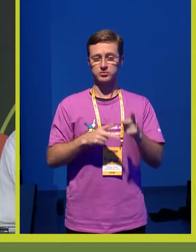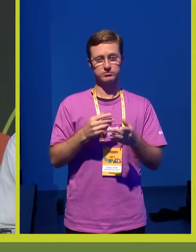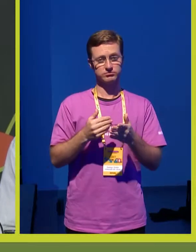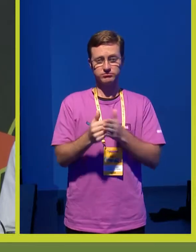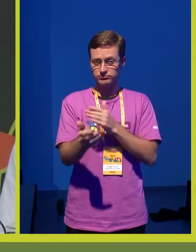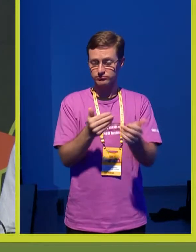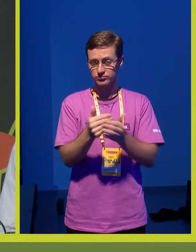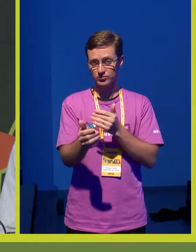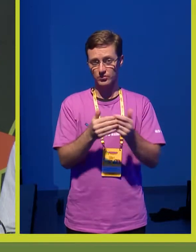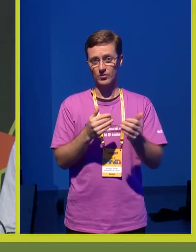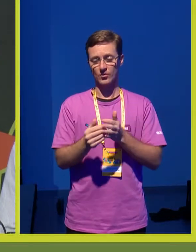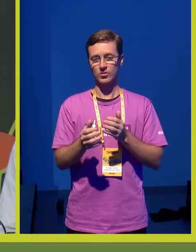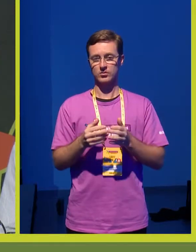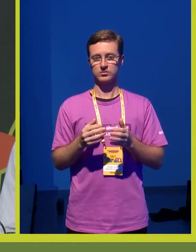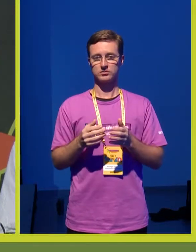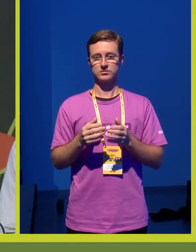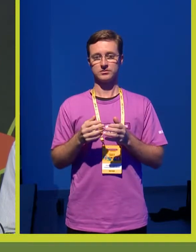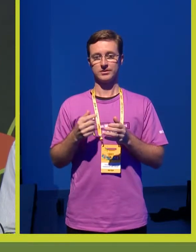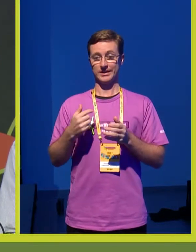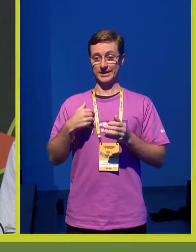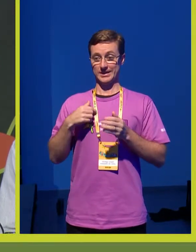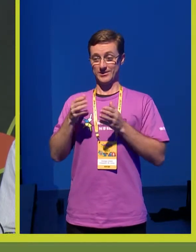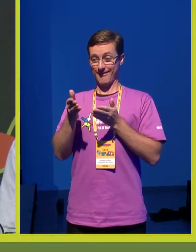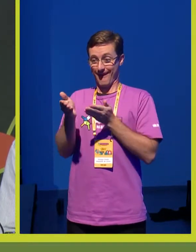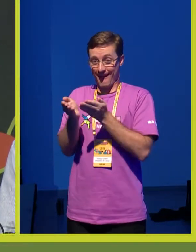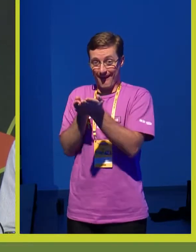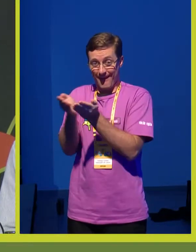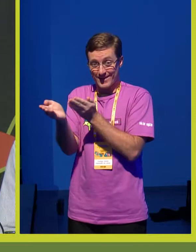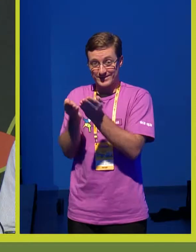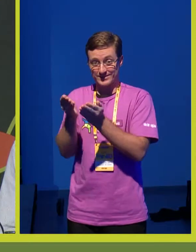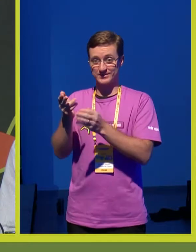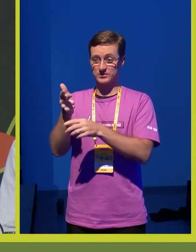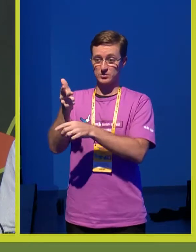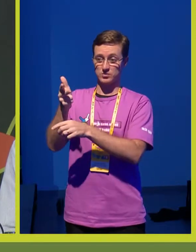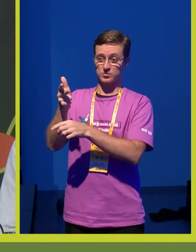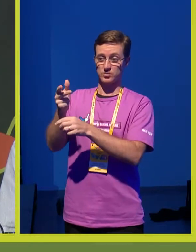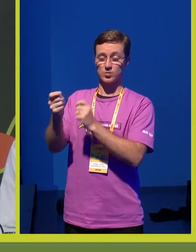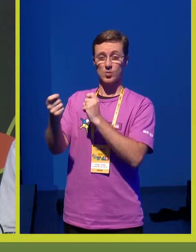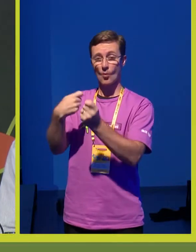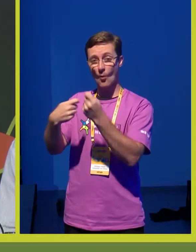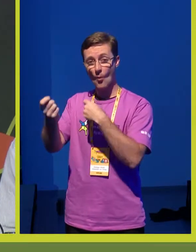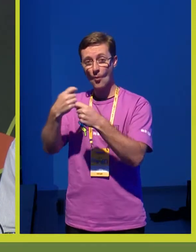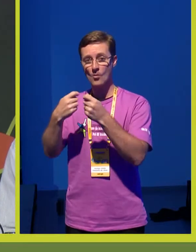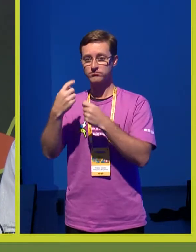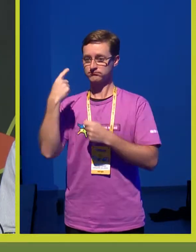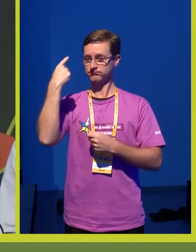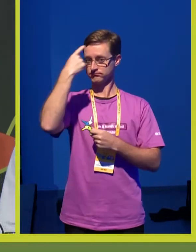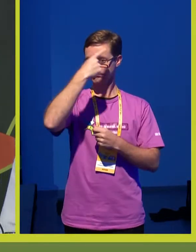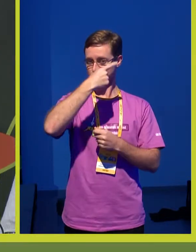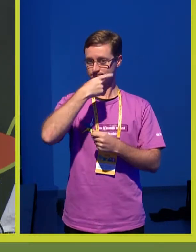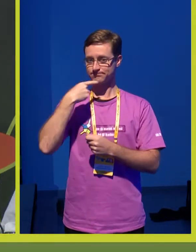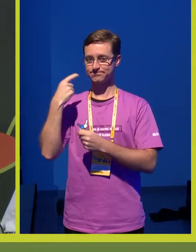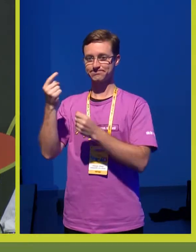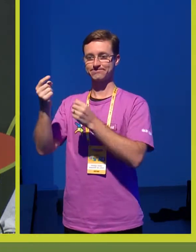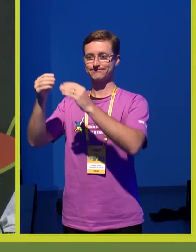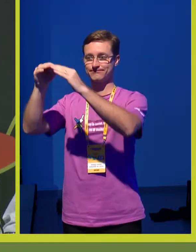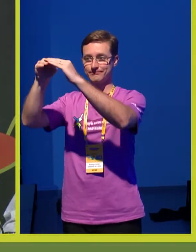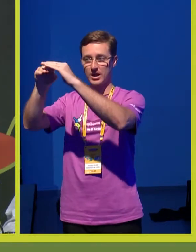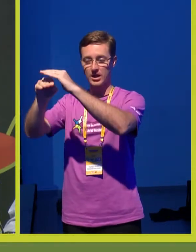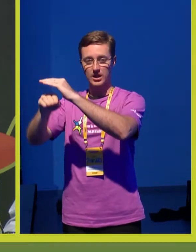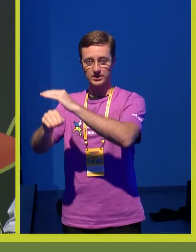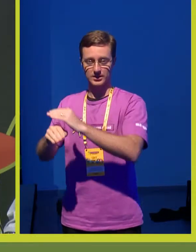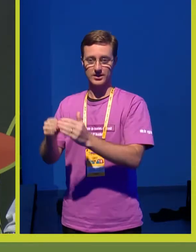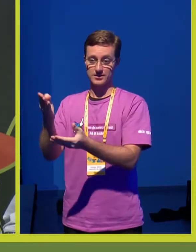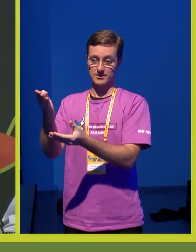dados dos dados biométricos eu não tenho mais acesso é de controle do cliente então aquela base assim eu